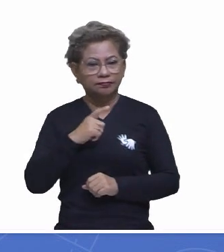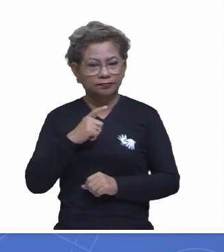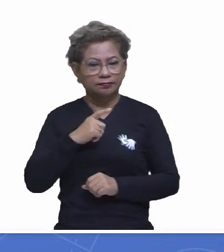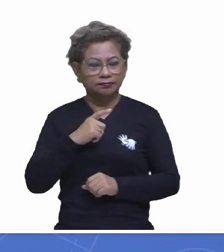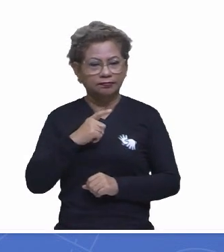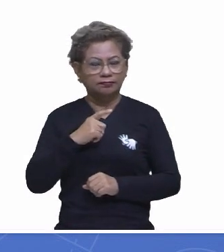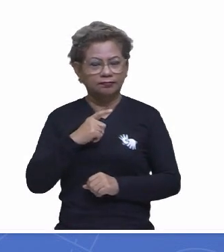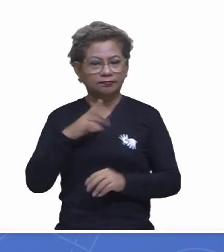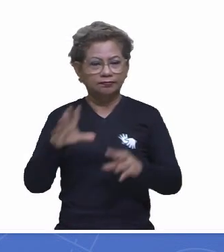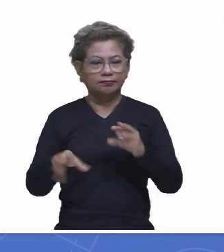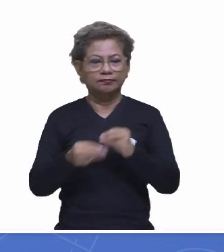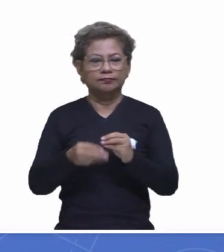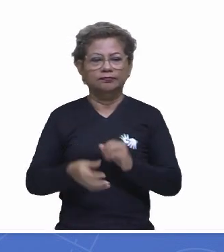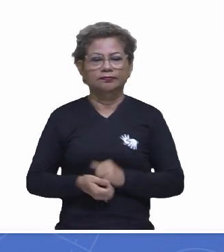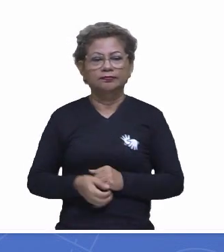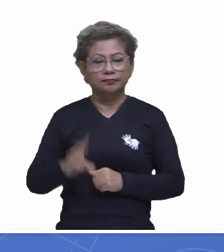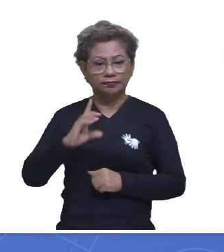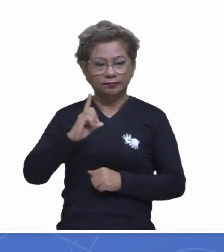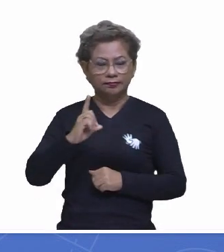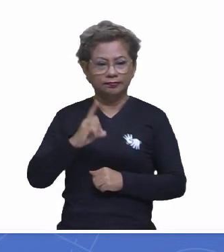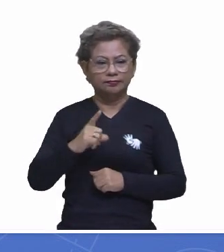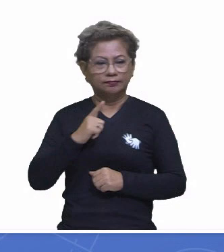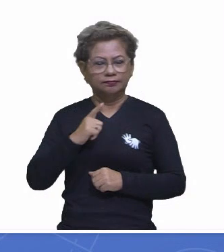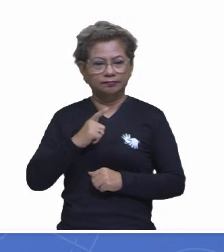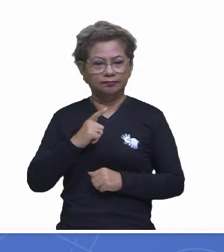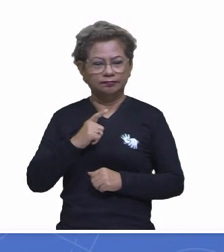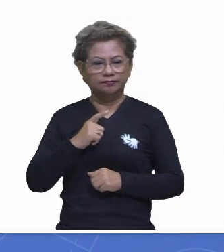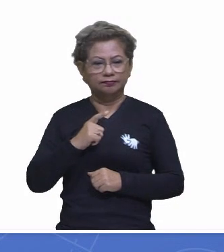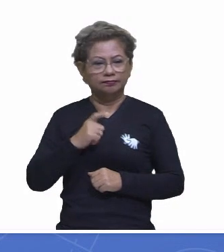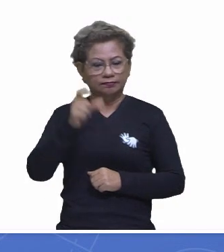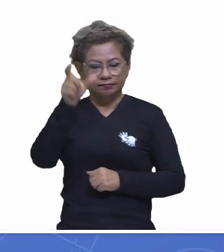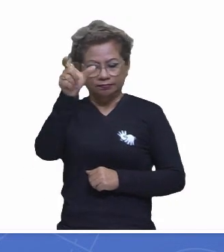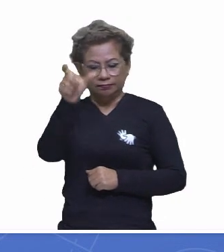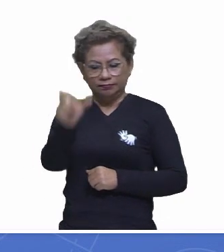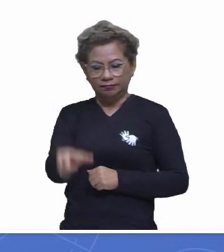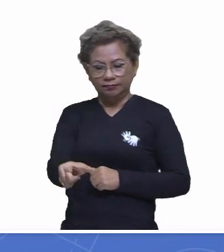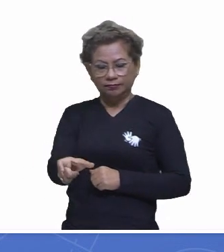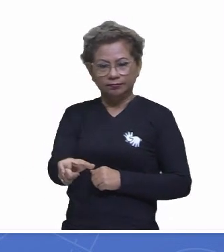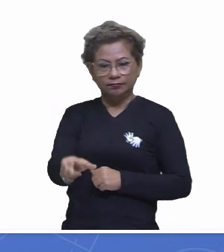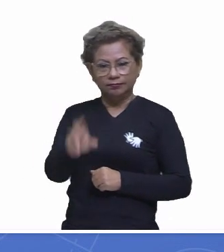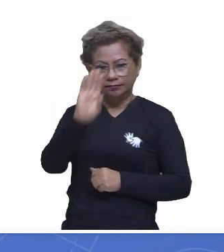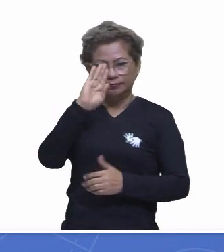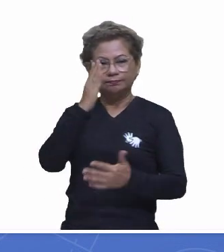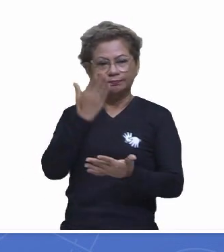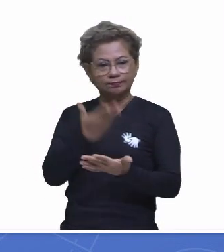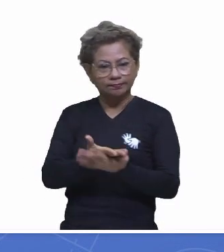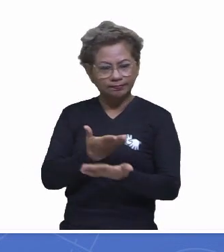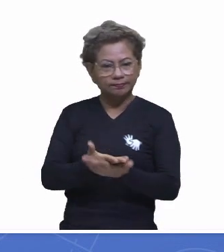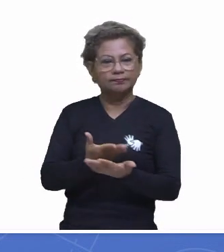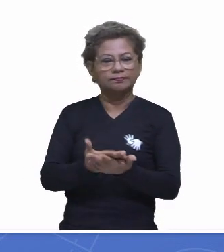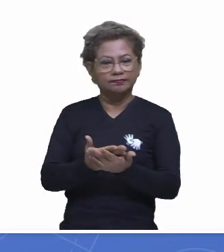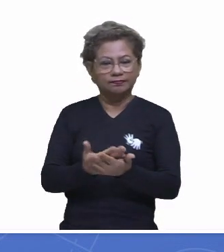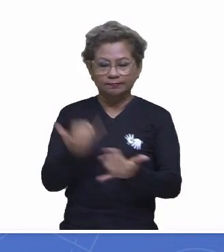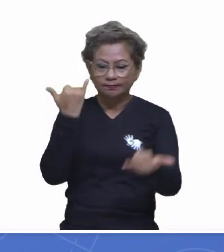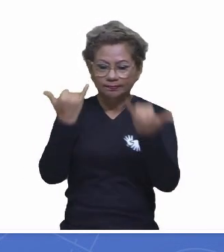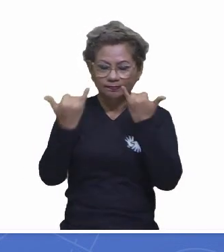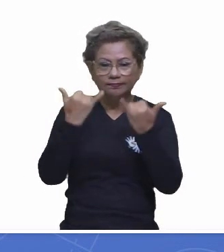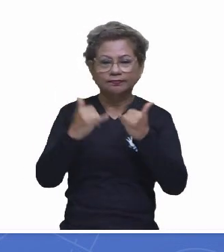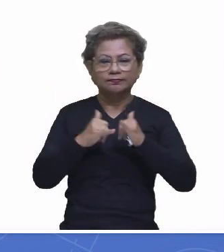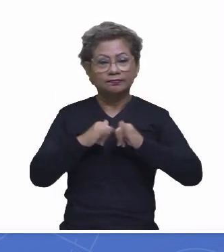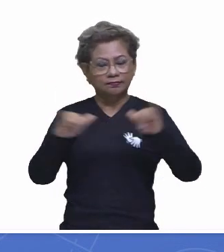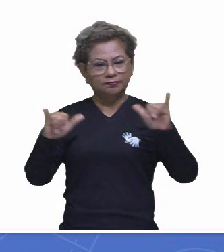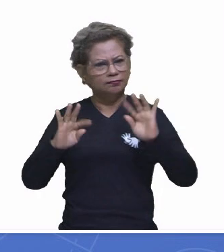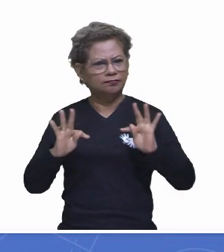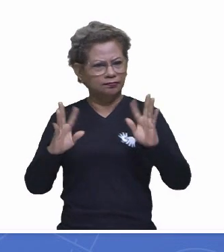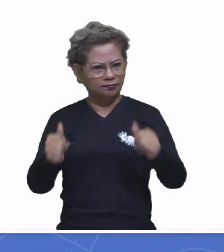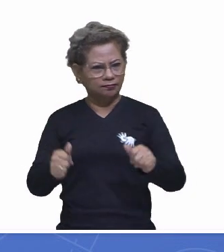fator. Letra D, postura consumista, a crença na promessa ilusória de anúncios publicitários. Então,